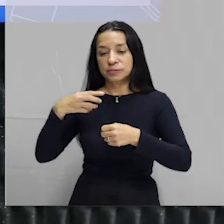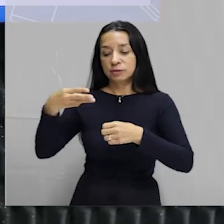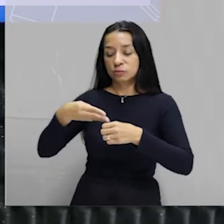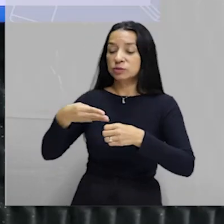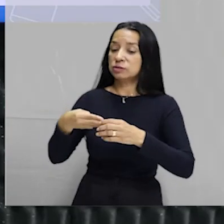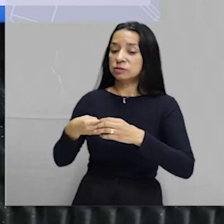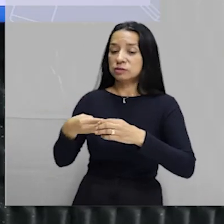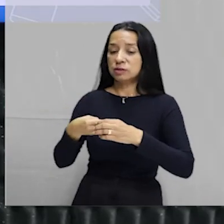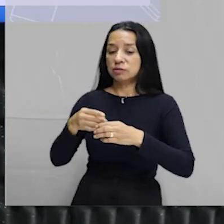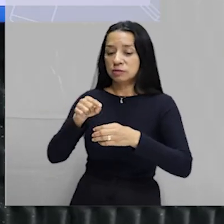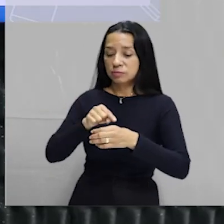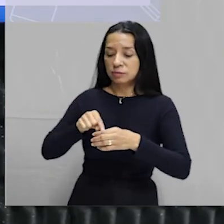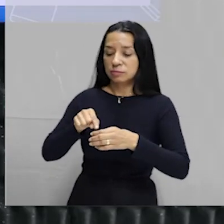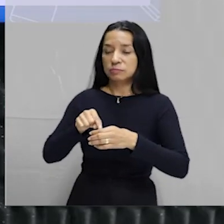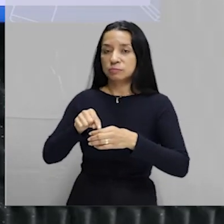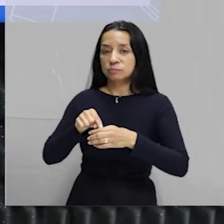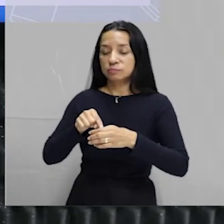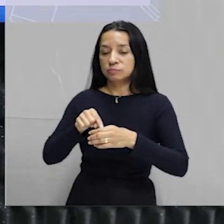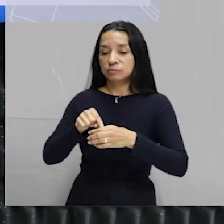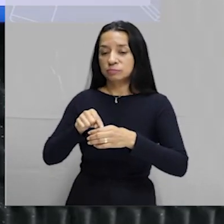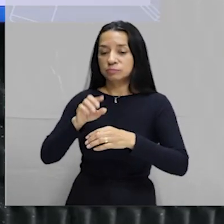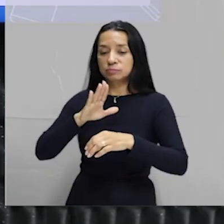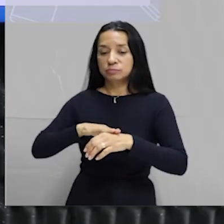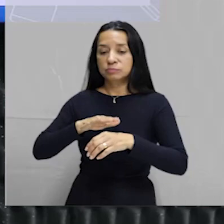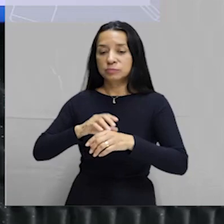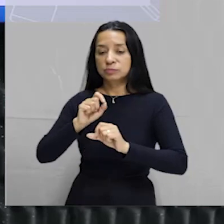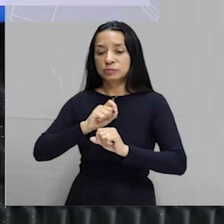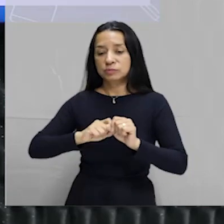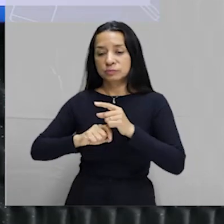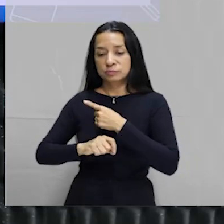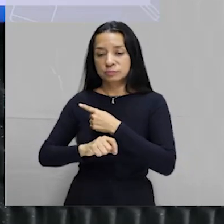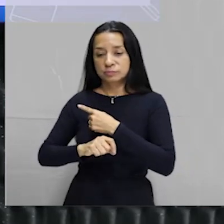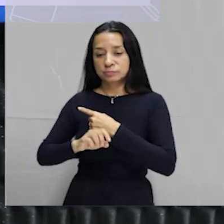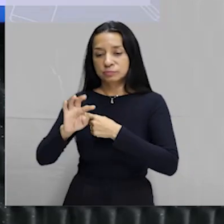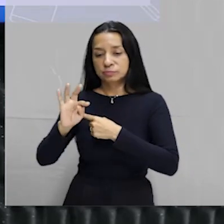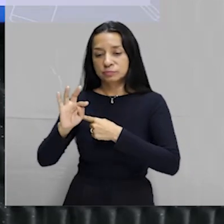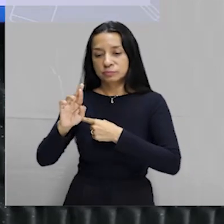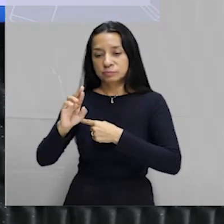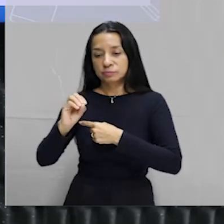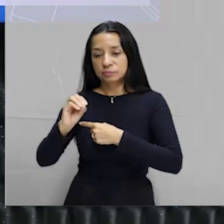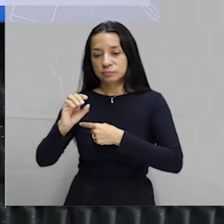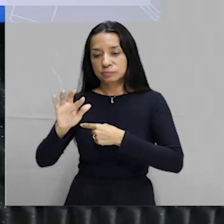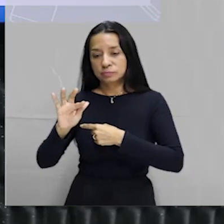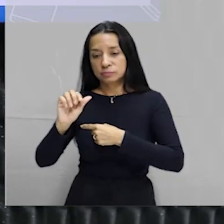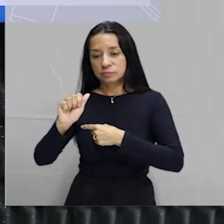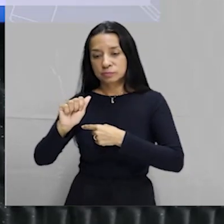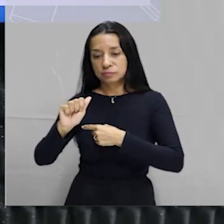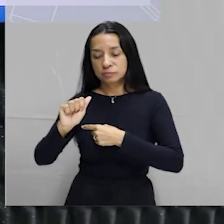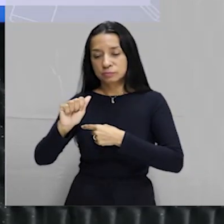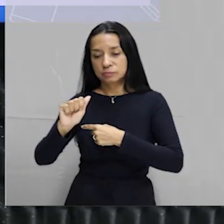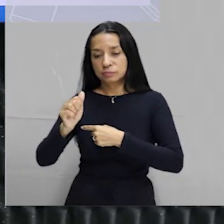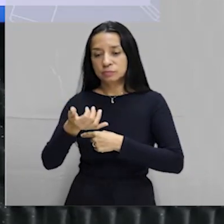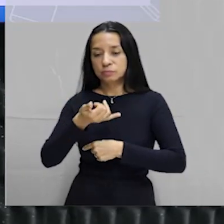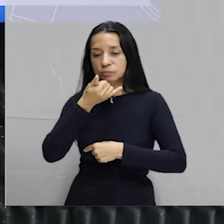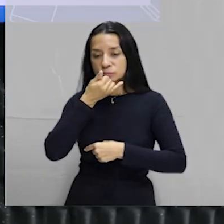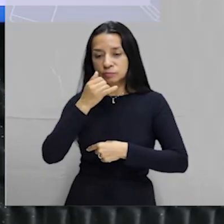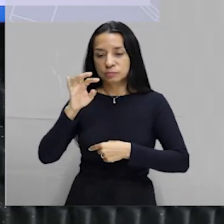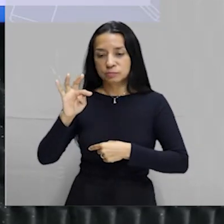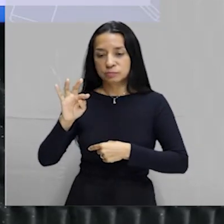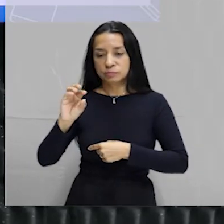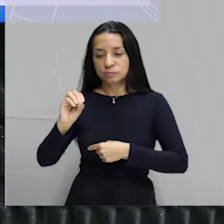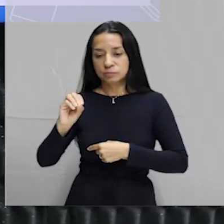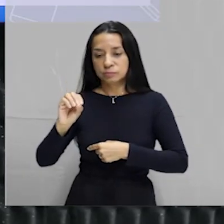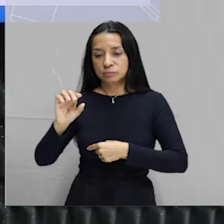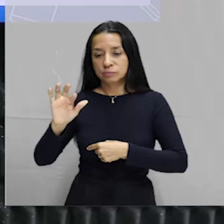célula logo aqui nessa parte de baixo, nós chamamos de trofoblasto. Esse trofoblasto, ele vai dar origem